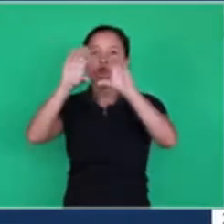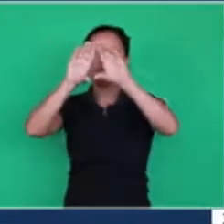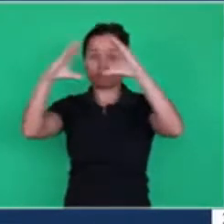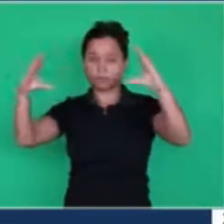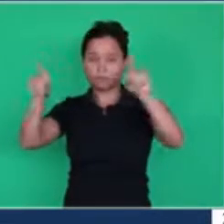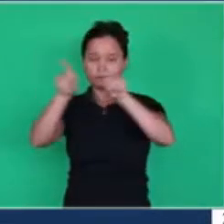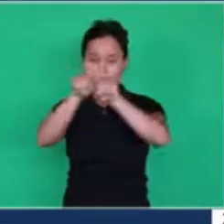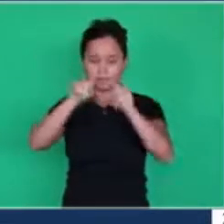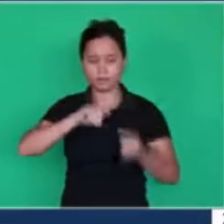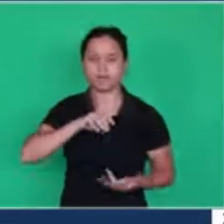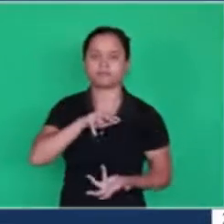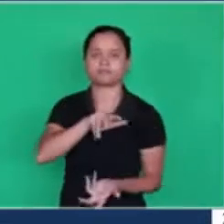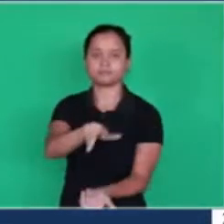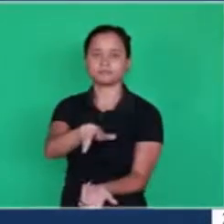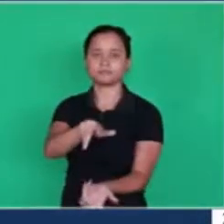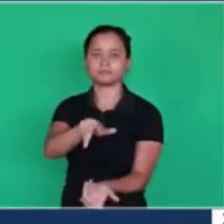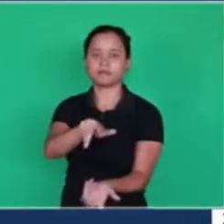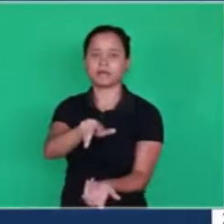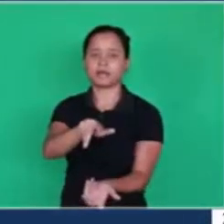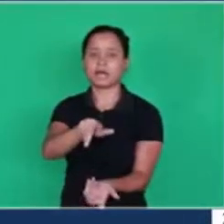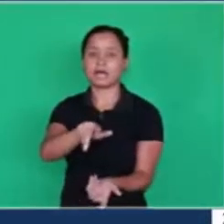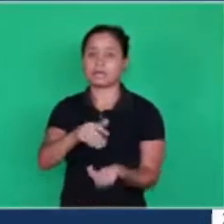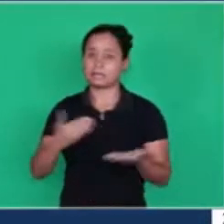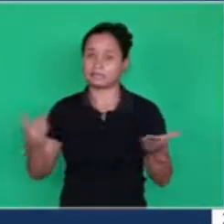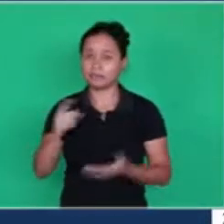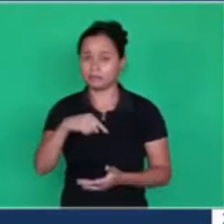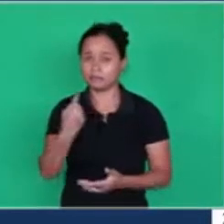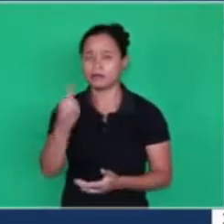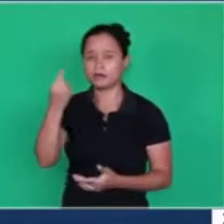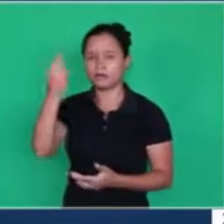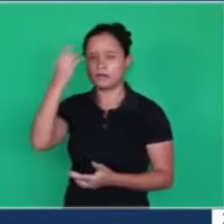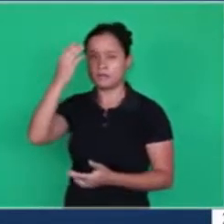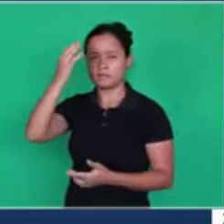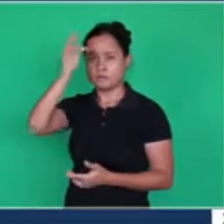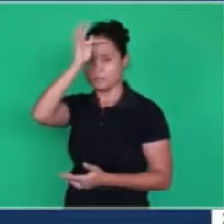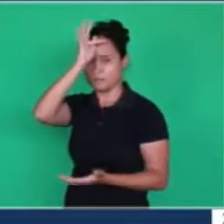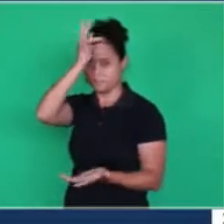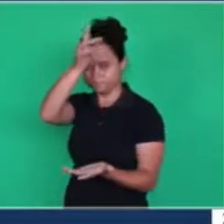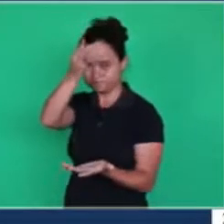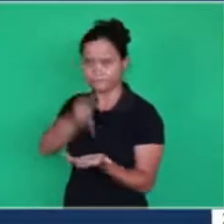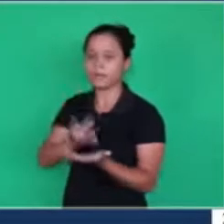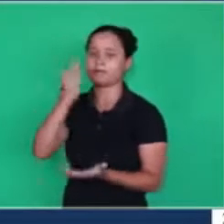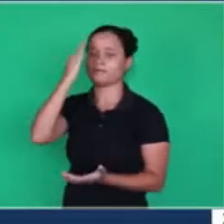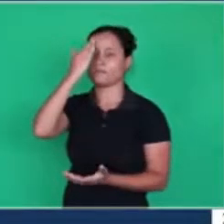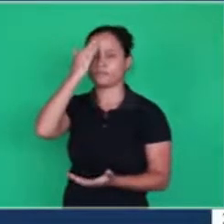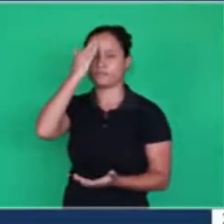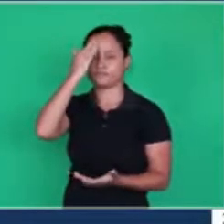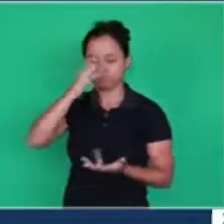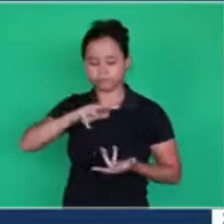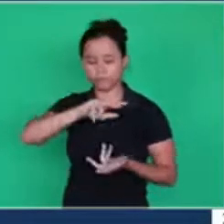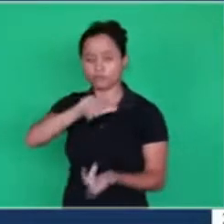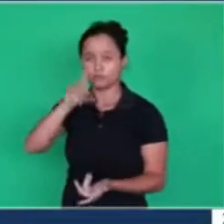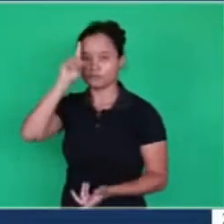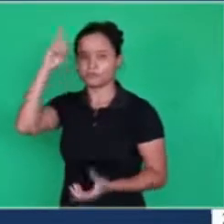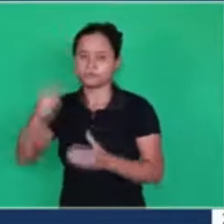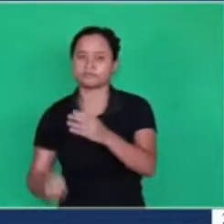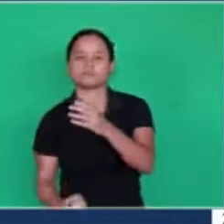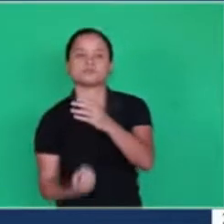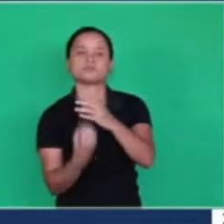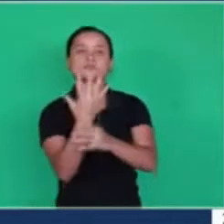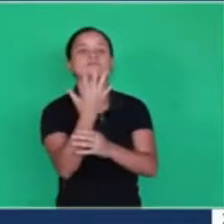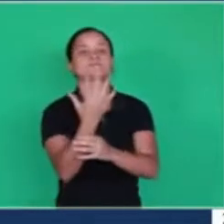é pela fé. Entendemos que os mundos, pela palavra de Deus, foram criados. Hebreus 11,